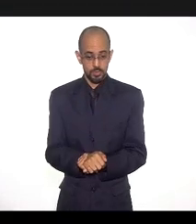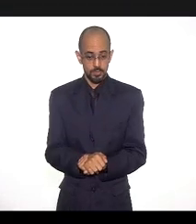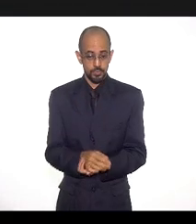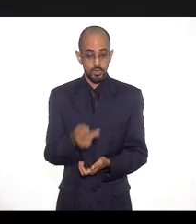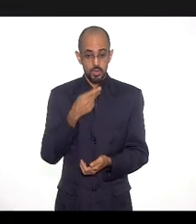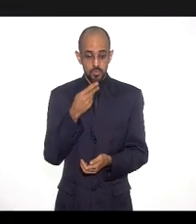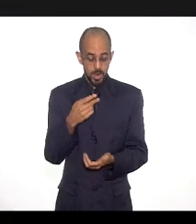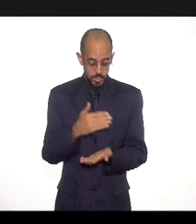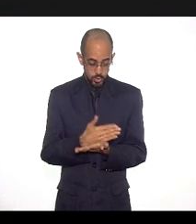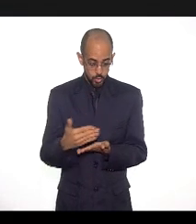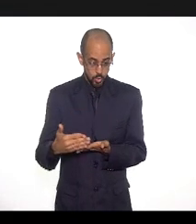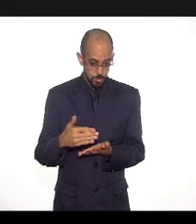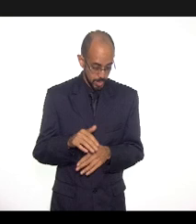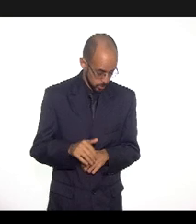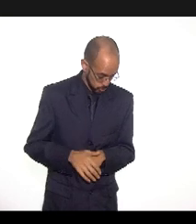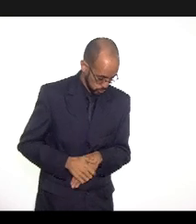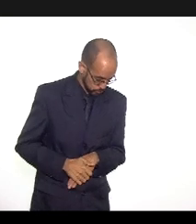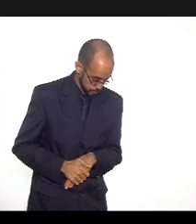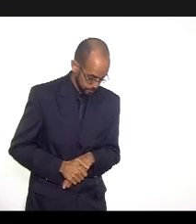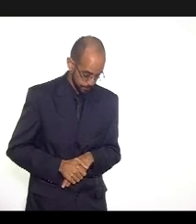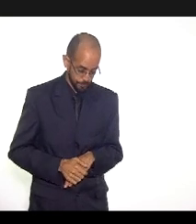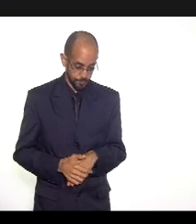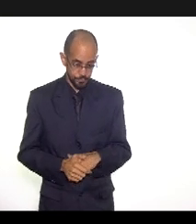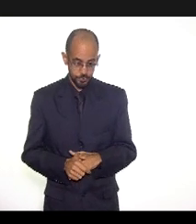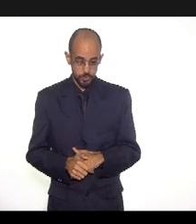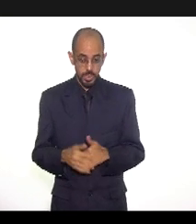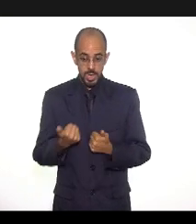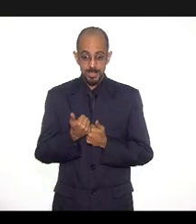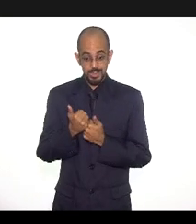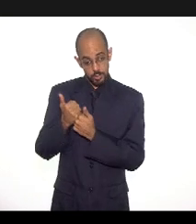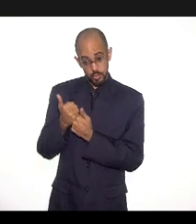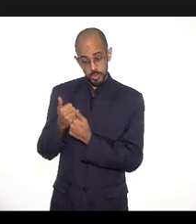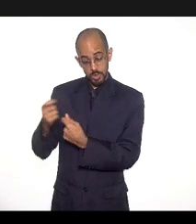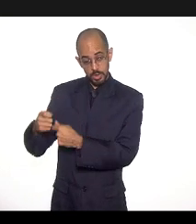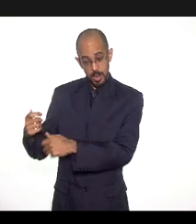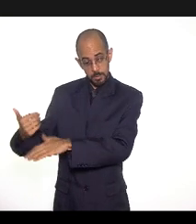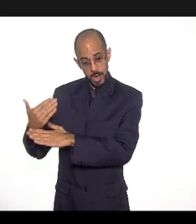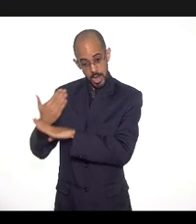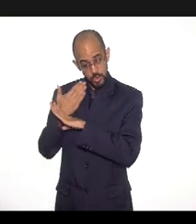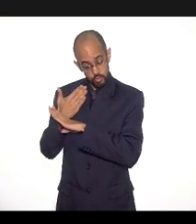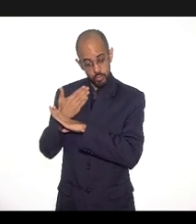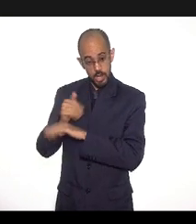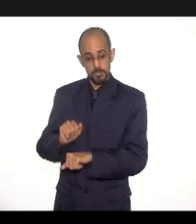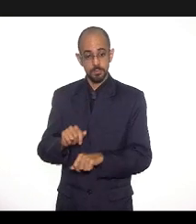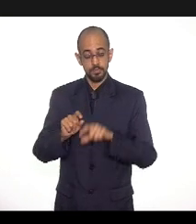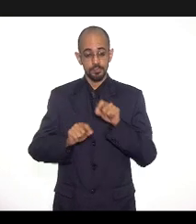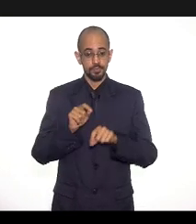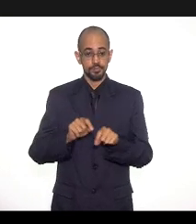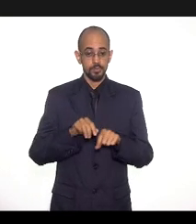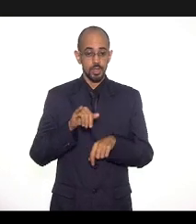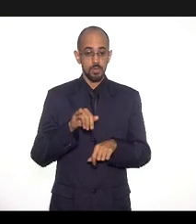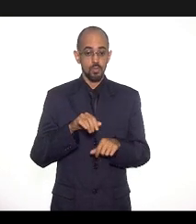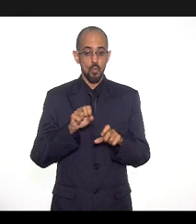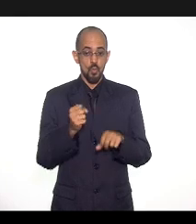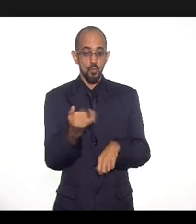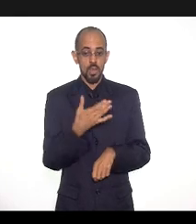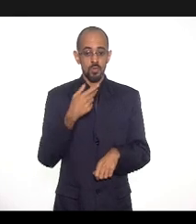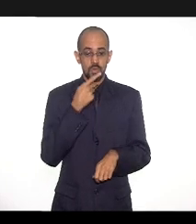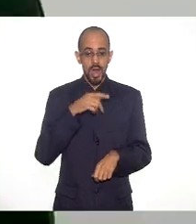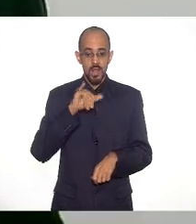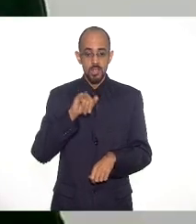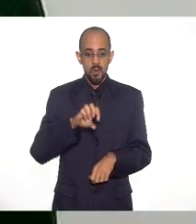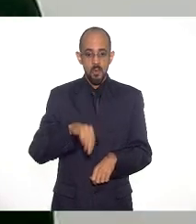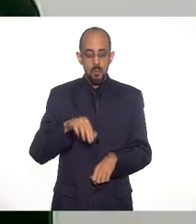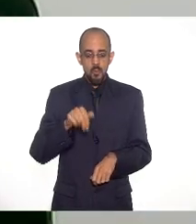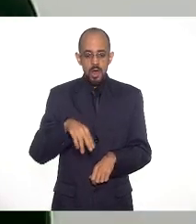tem apontado pelo deputado Luiz Paulo, inclusive a assessoria nos ajuda nesse sentido, é que aí, quando tratamos de imunidade ao templo, são os impostos que